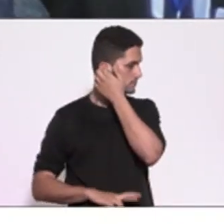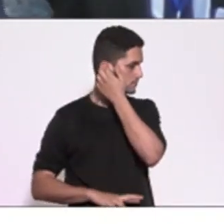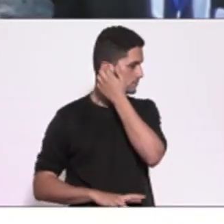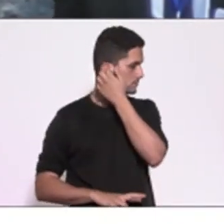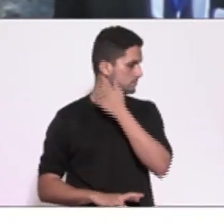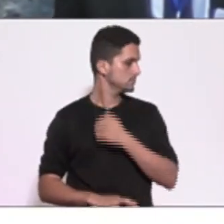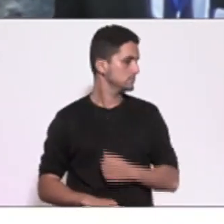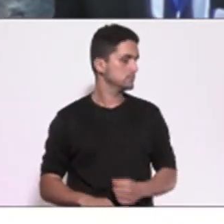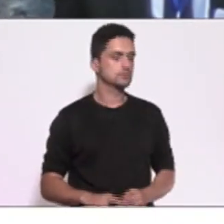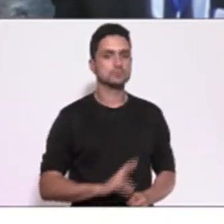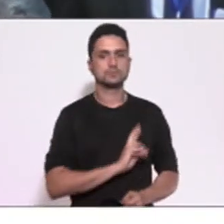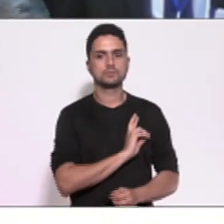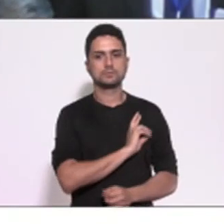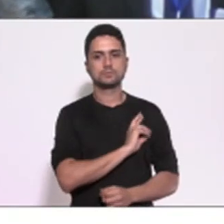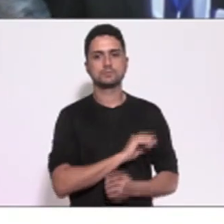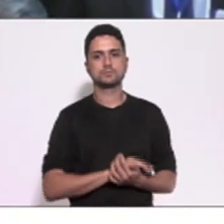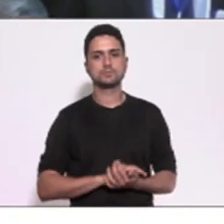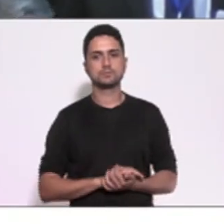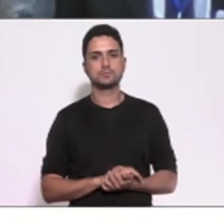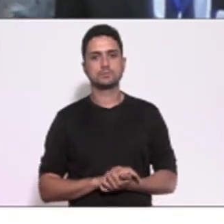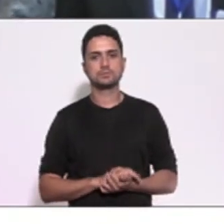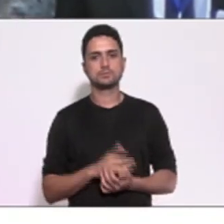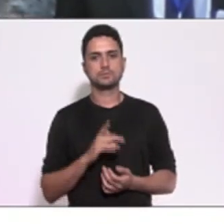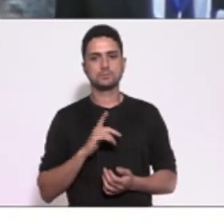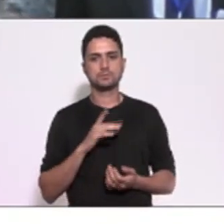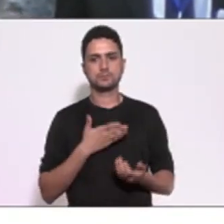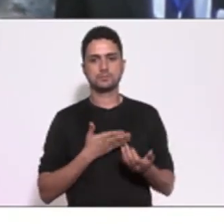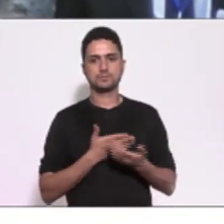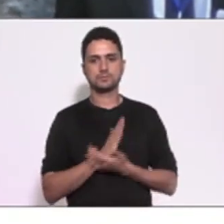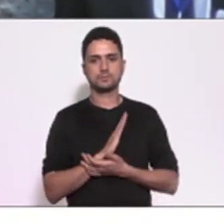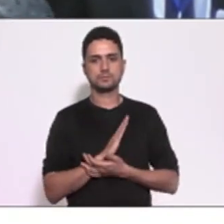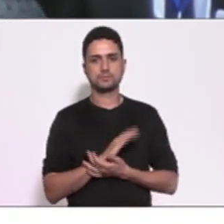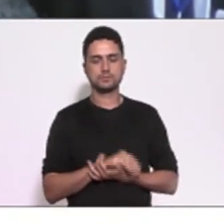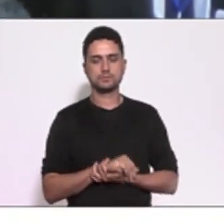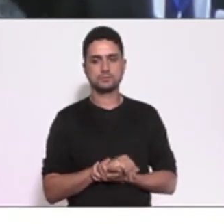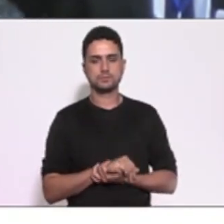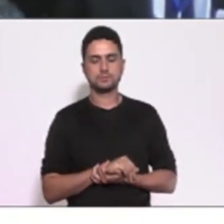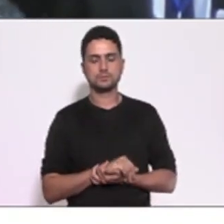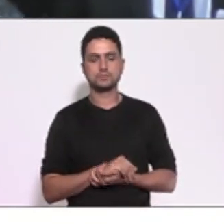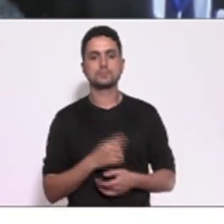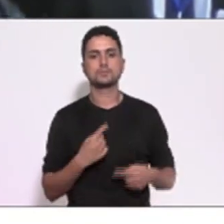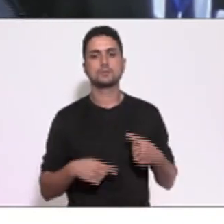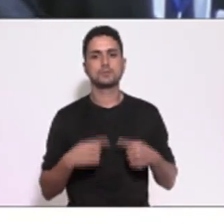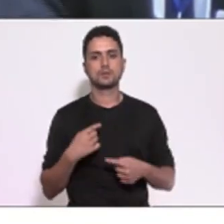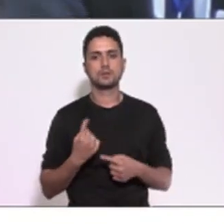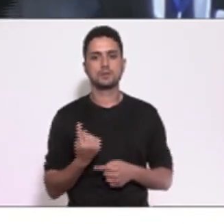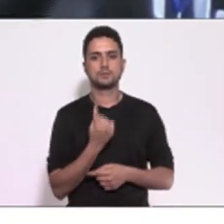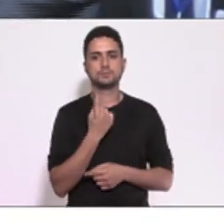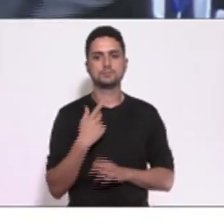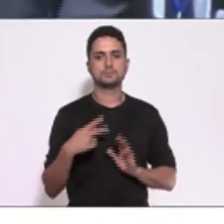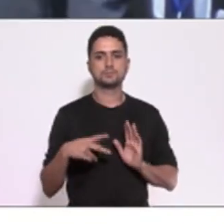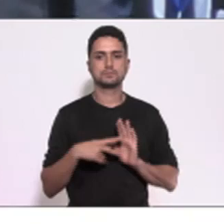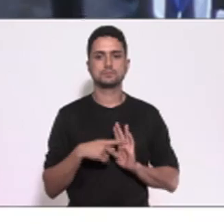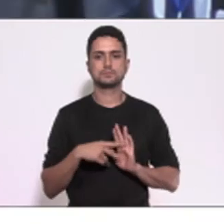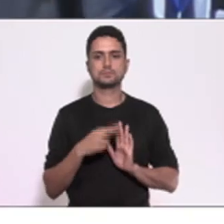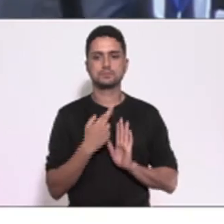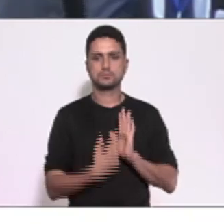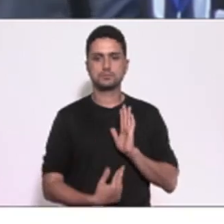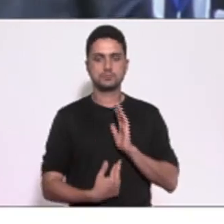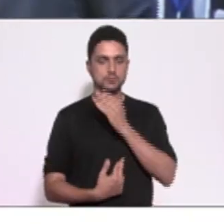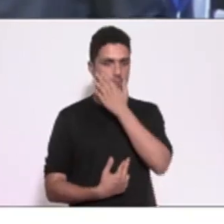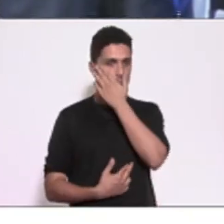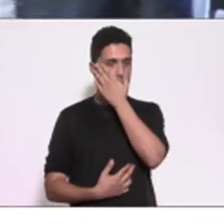emendas. Senhores que aprovam a lei como estão aprovados, vai a redação do vencido para a segunda discussão. Discussão única, projeto de resolução